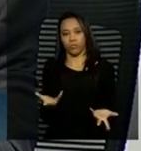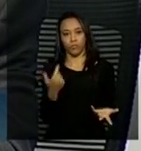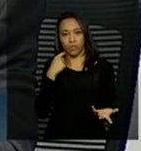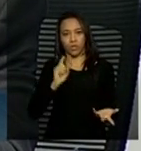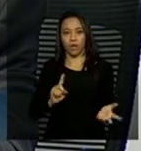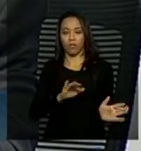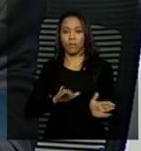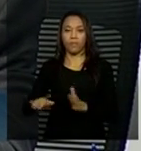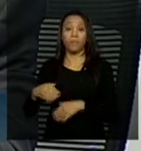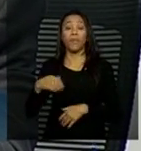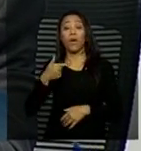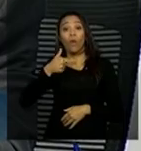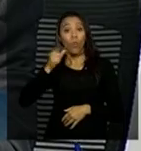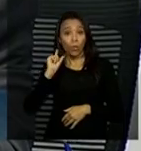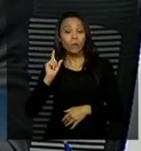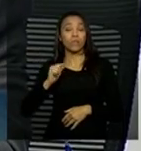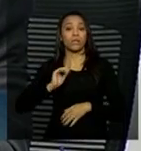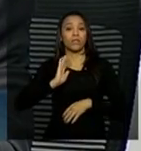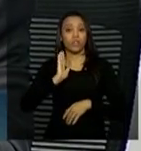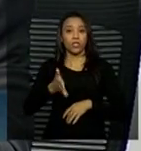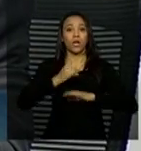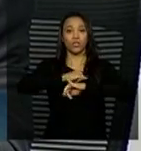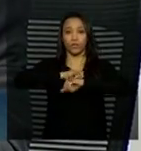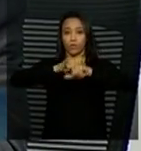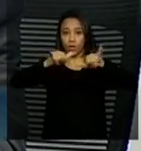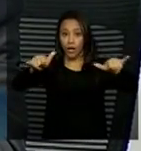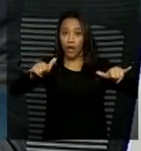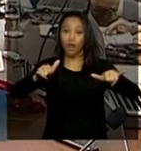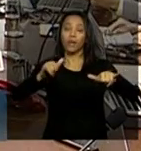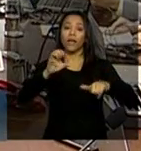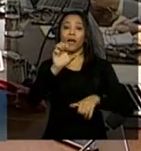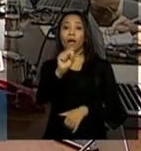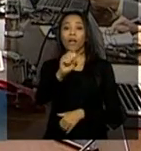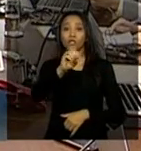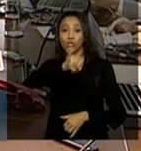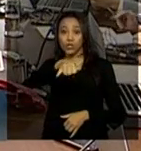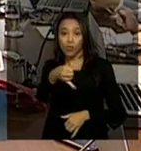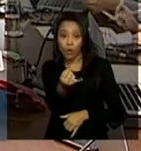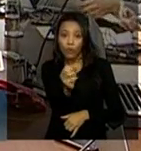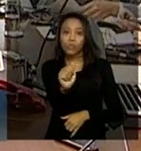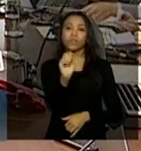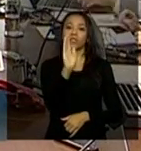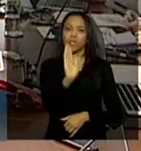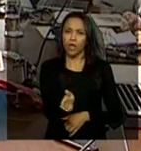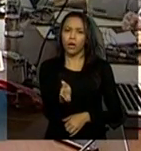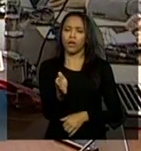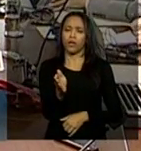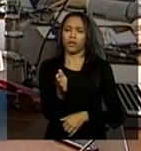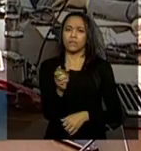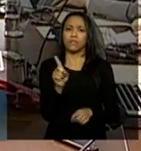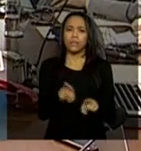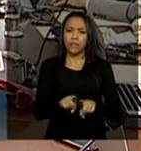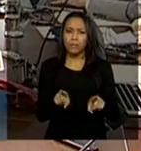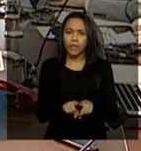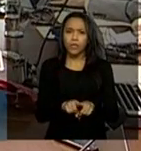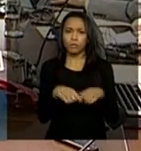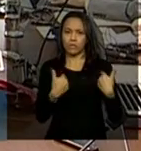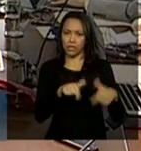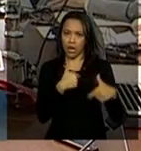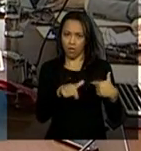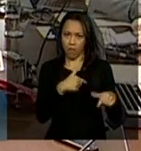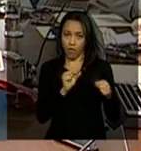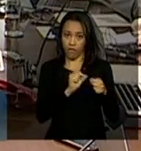Ontem a gente divulgou aqui a renovação da moratória da soja, tá? E também um trabalho feito com o pessoal do INPE, enfim,